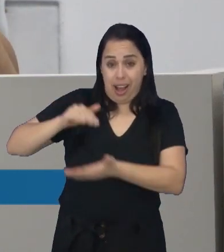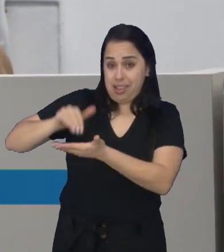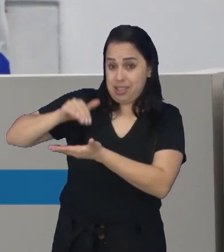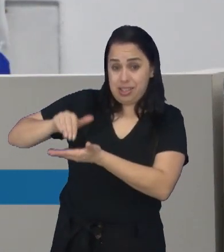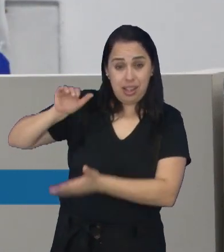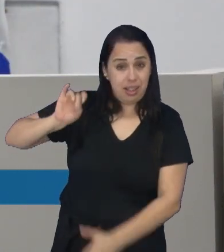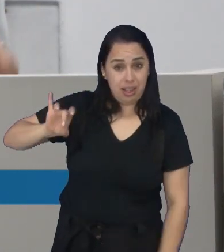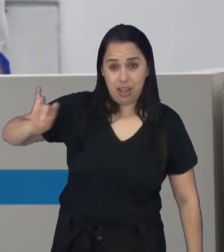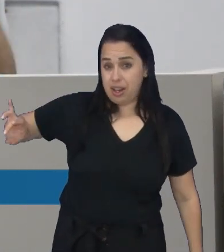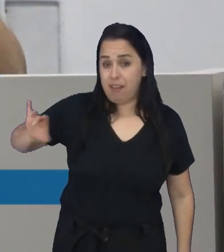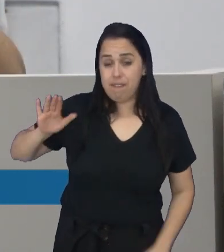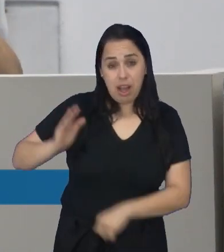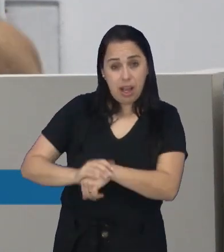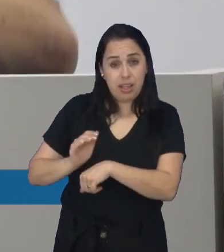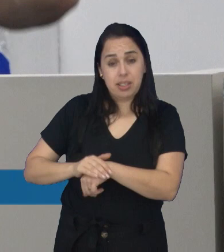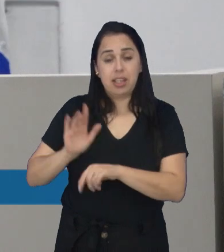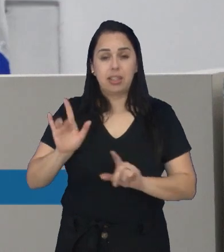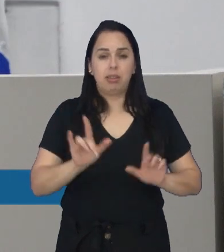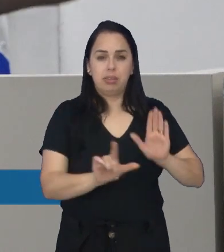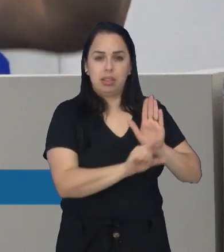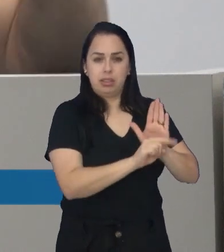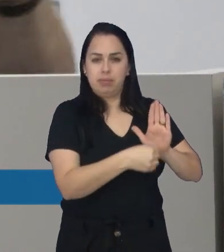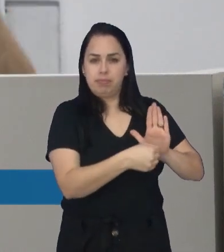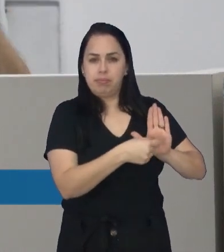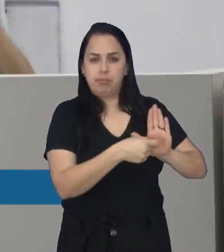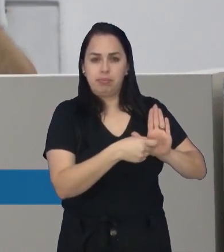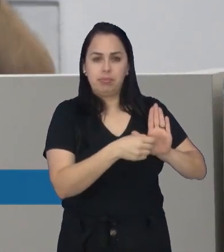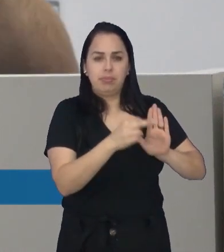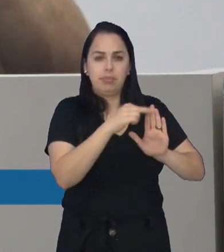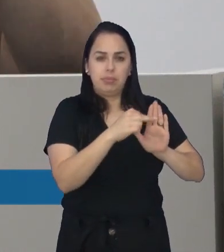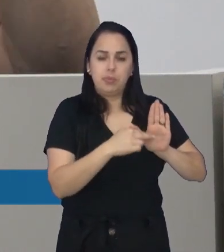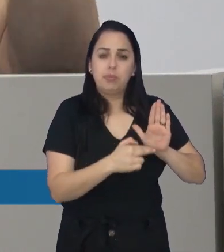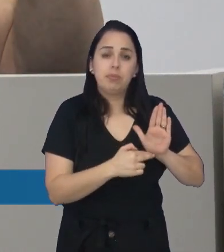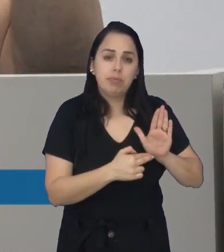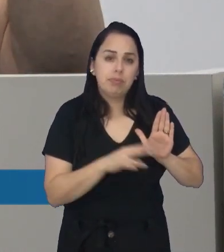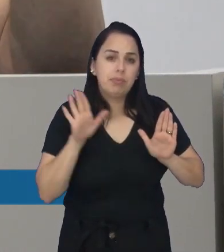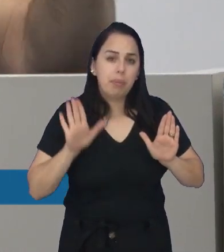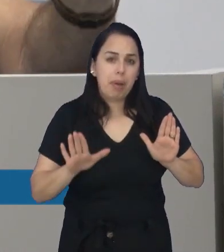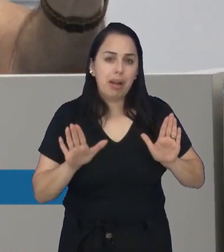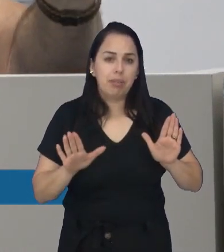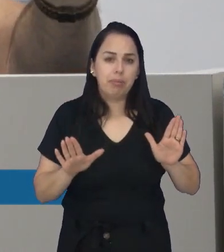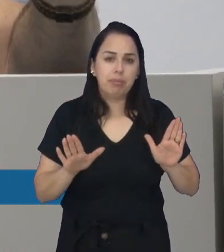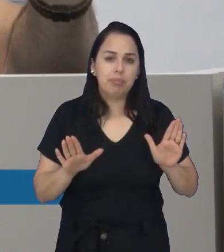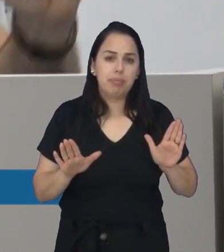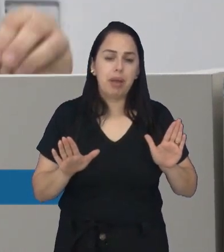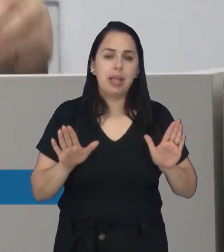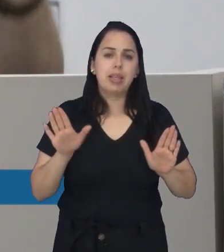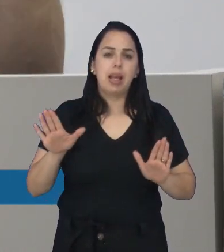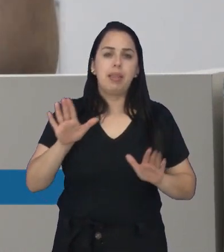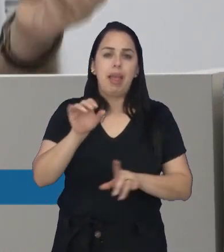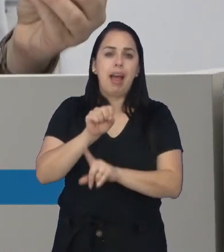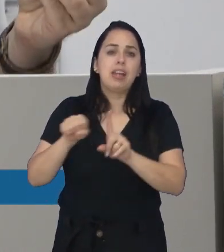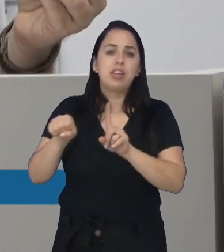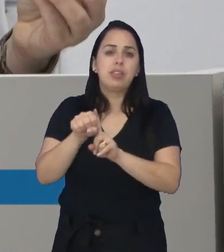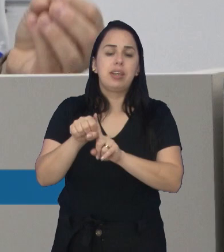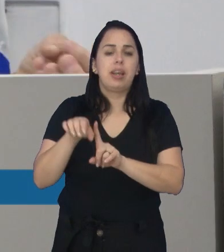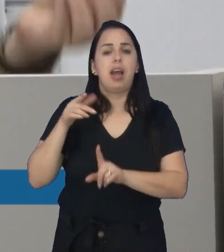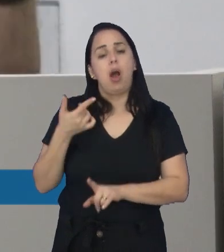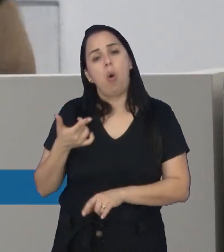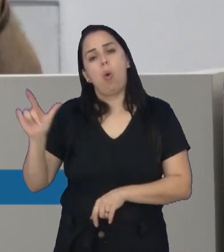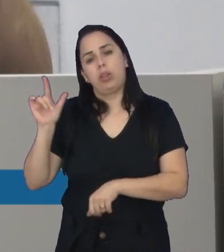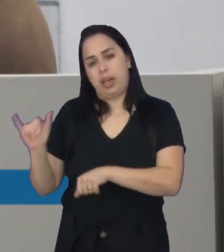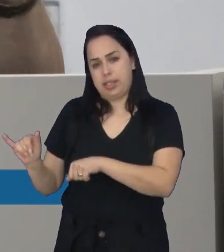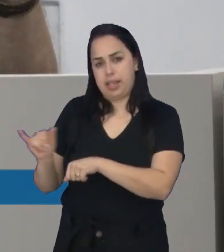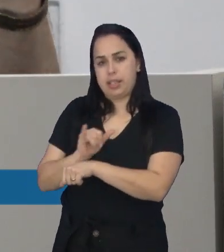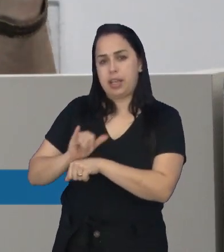sobre o território então usureamento ele estabelece o uso do privado mas a questão social ela tem outros mecanismos